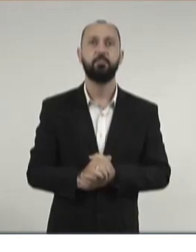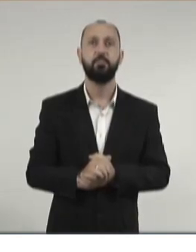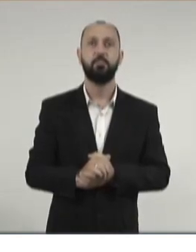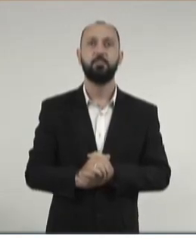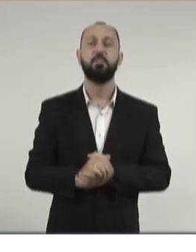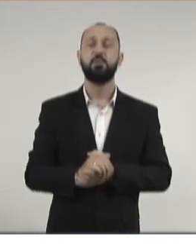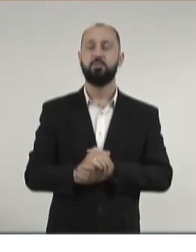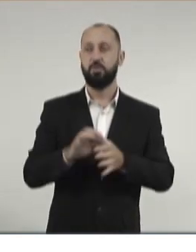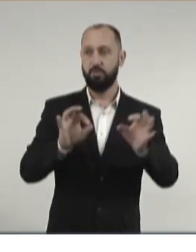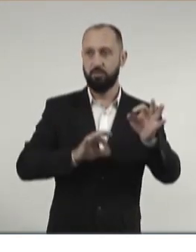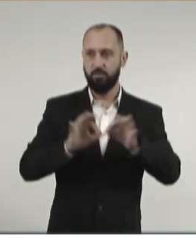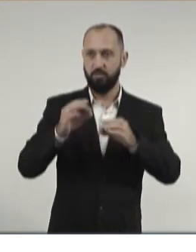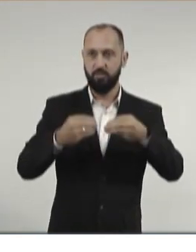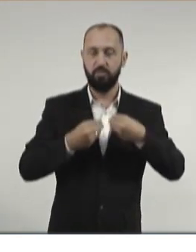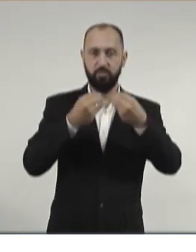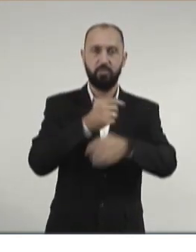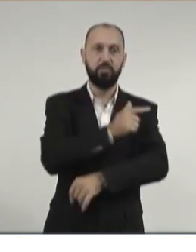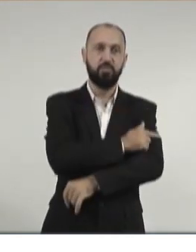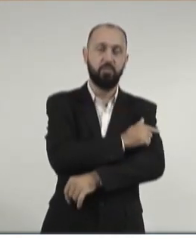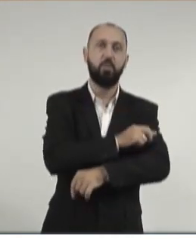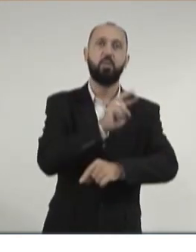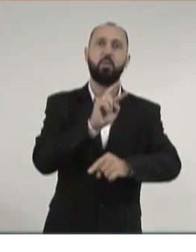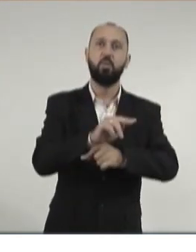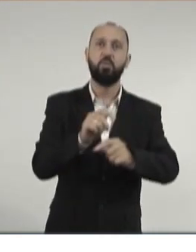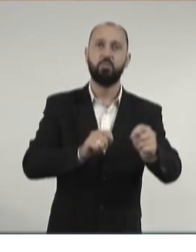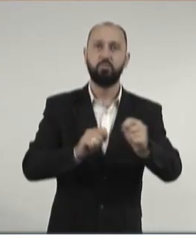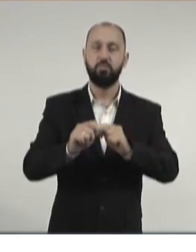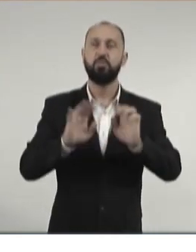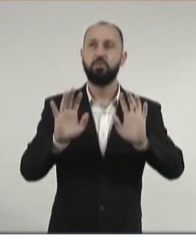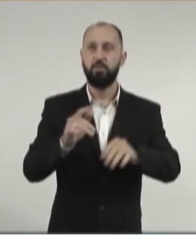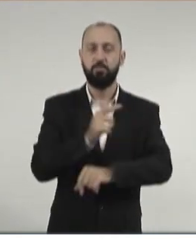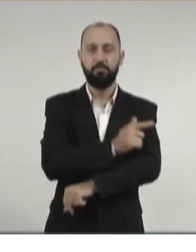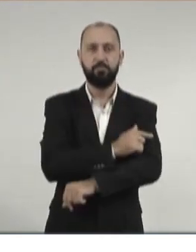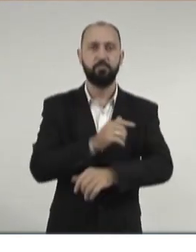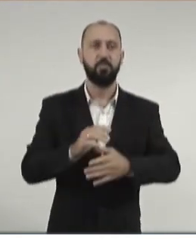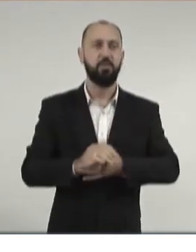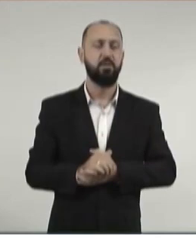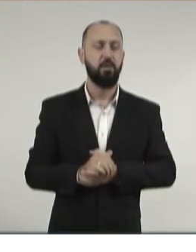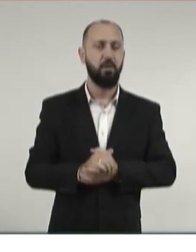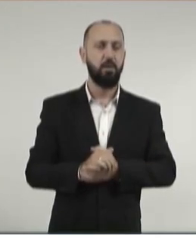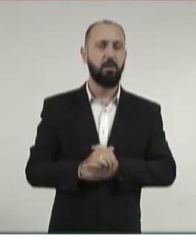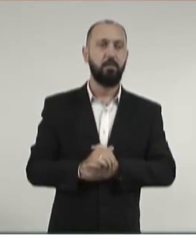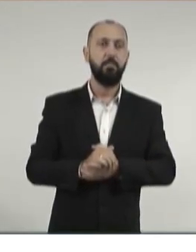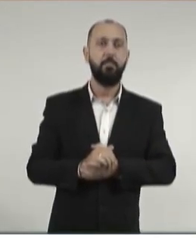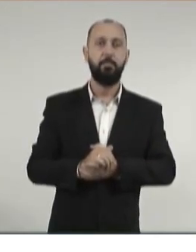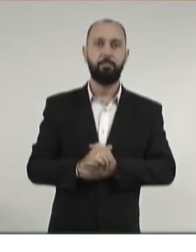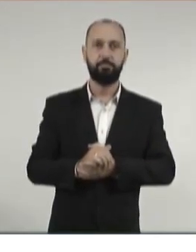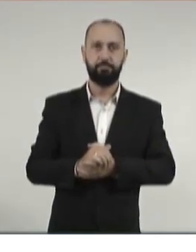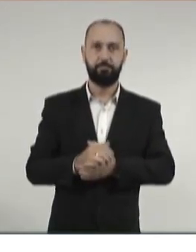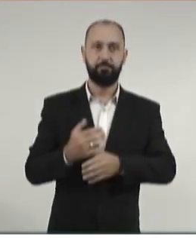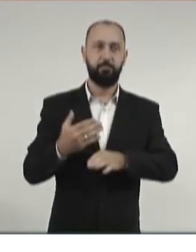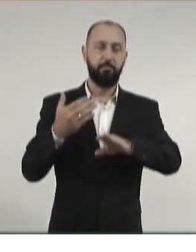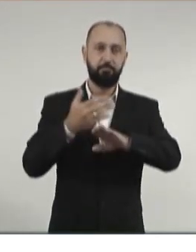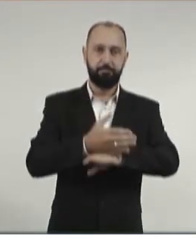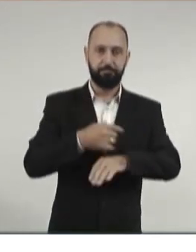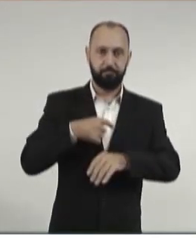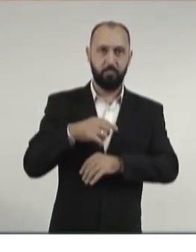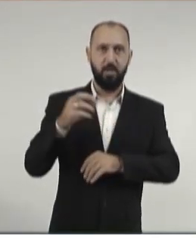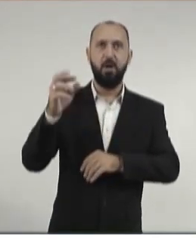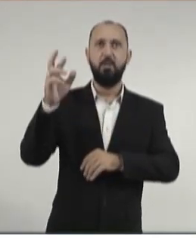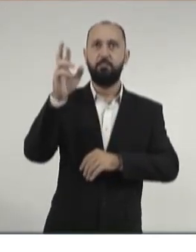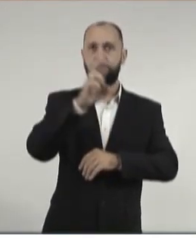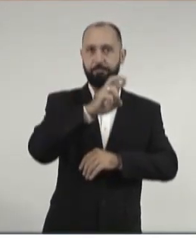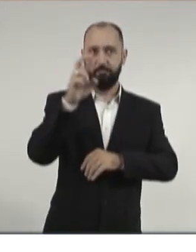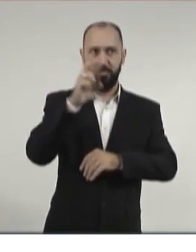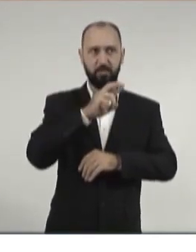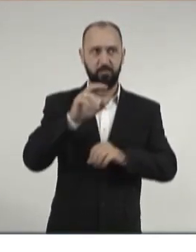gerente. Já despachamos aqui para a gerência de controle e fiscalização lá também, gerente de fiscalização. Já ir lá, não só para olhar então a questão